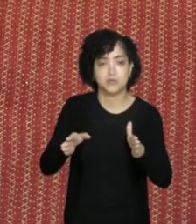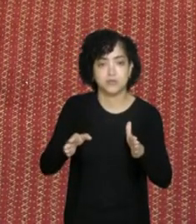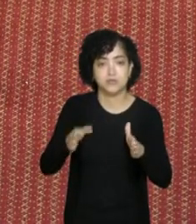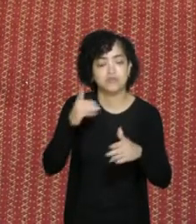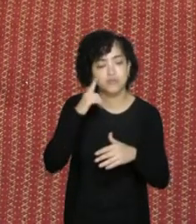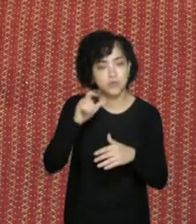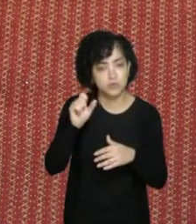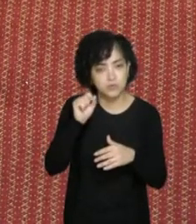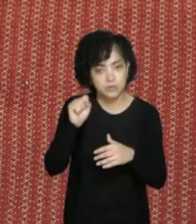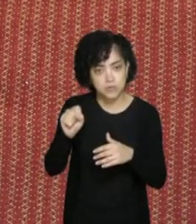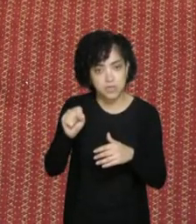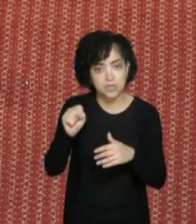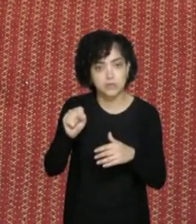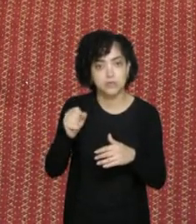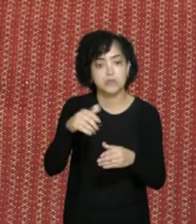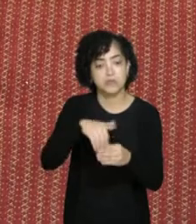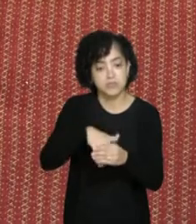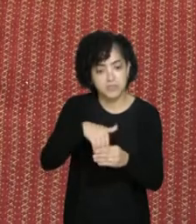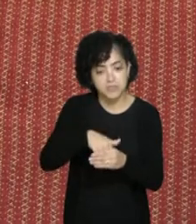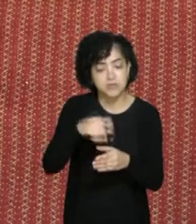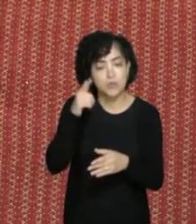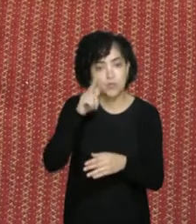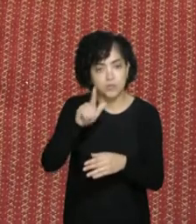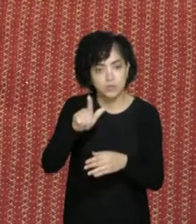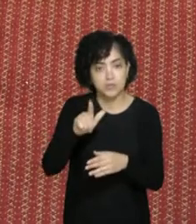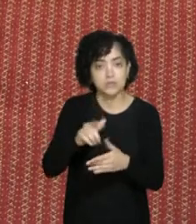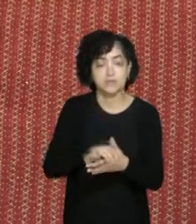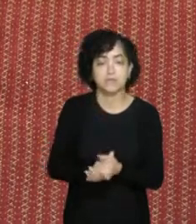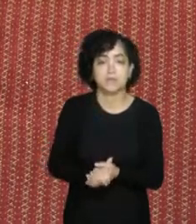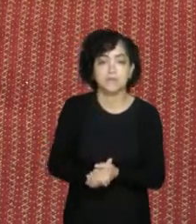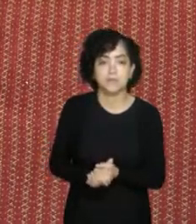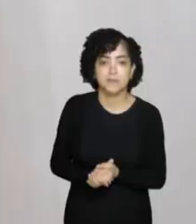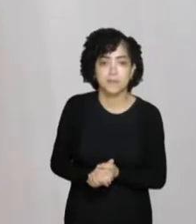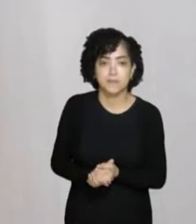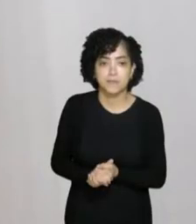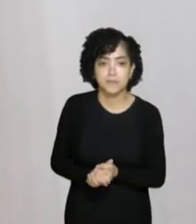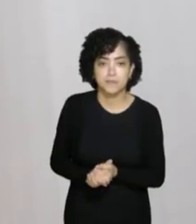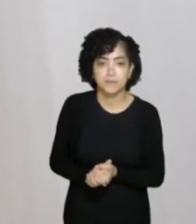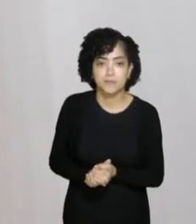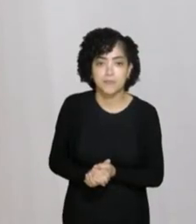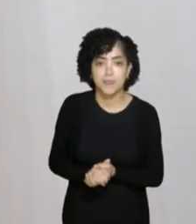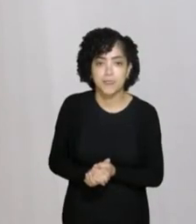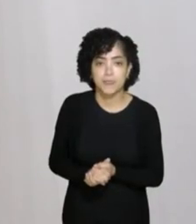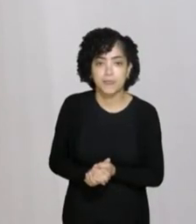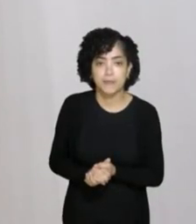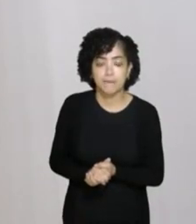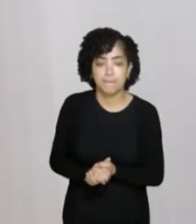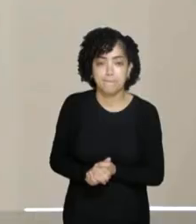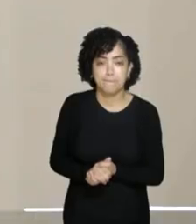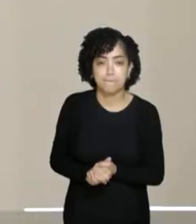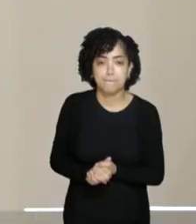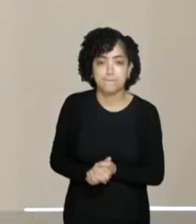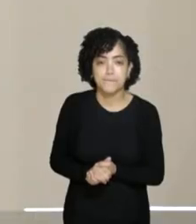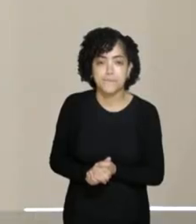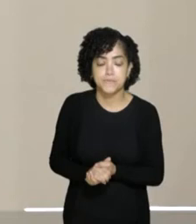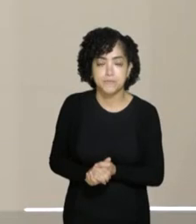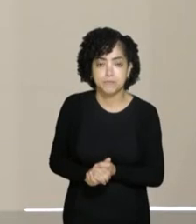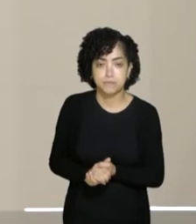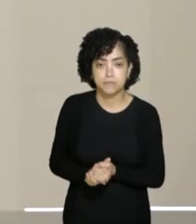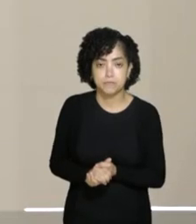sucesso, se eleja e volte sempre. Obrigado, Ana. Obrigado, deputada Ana.